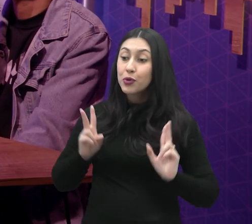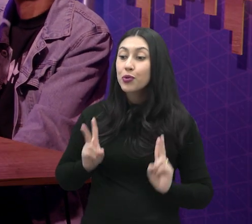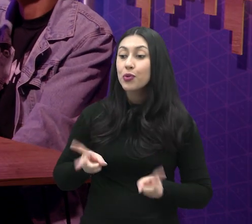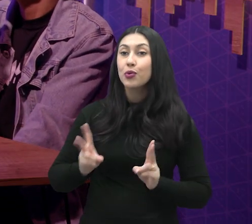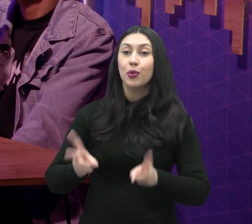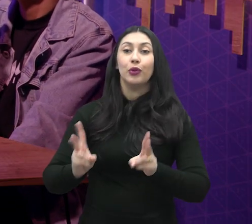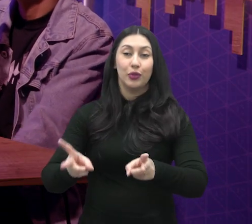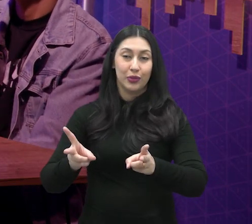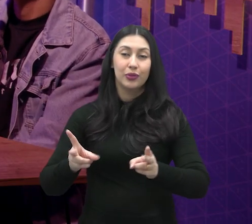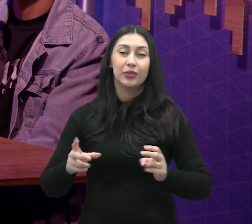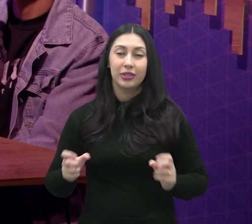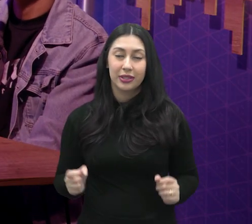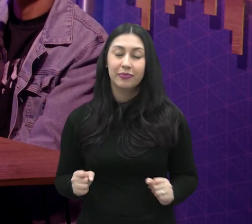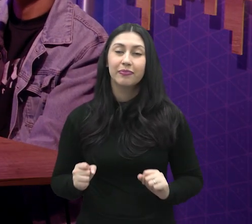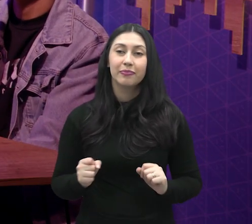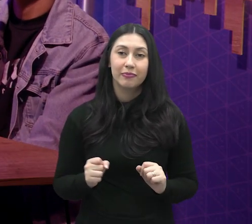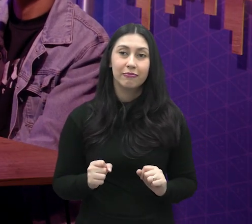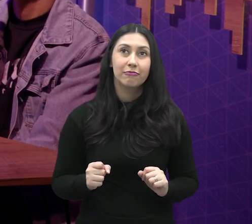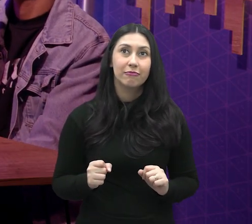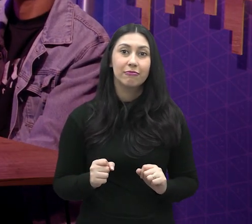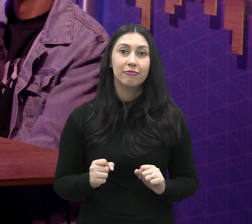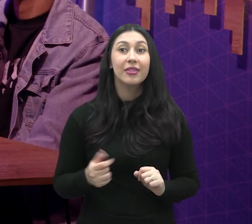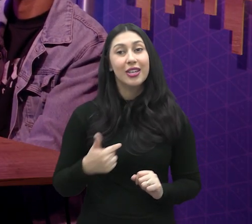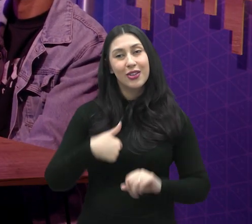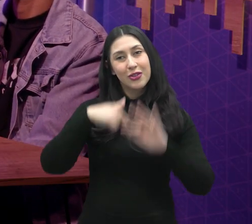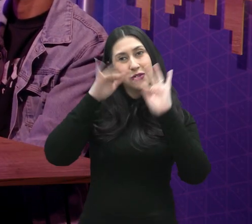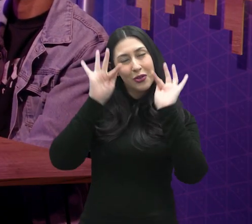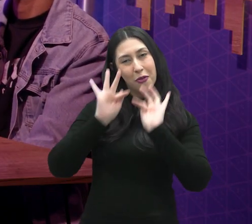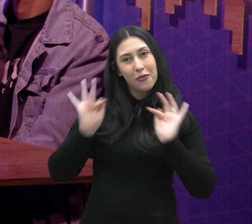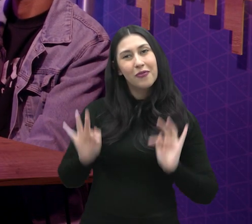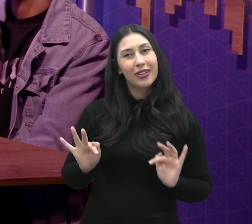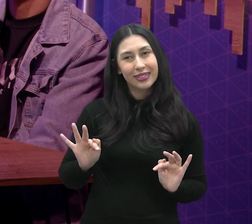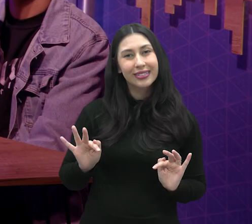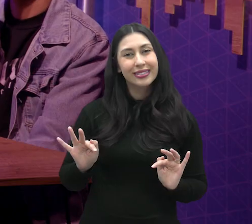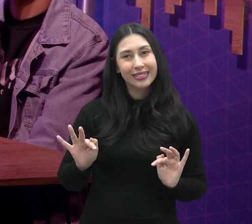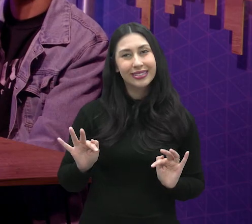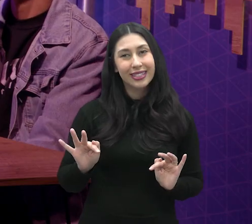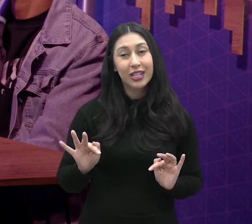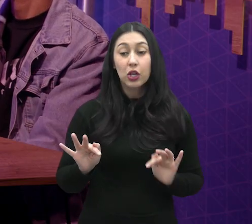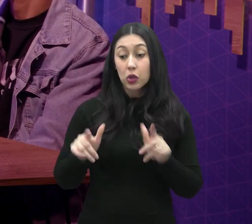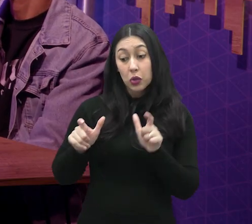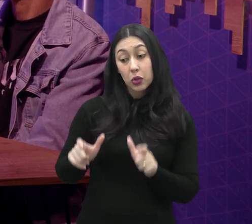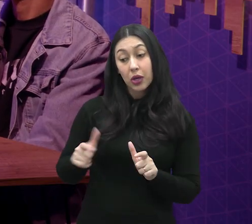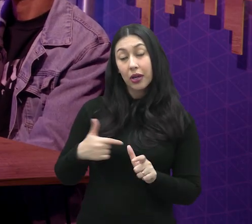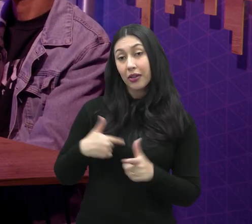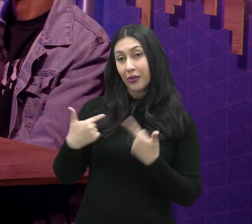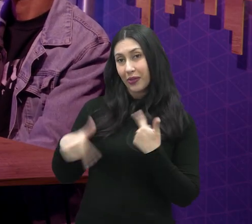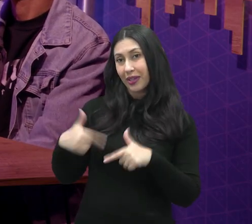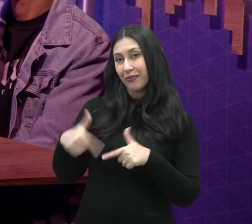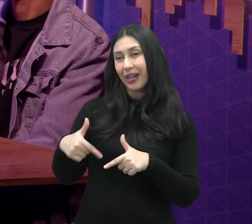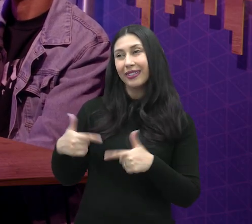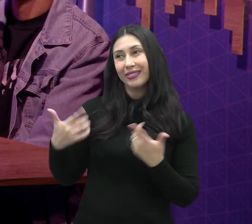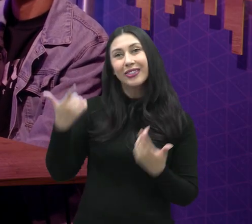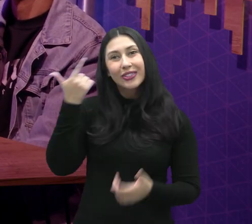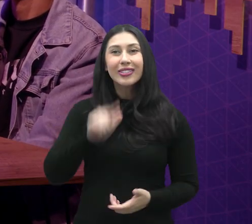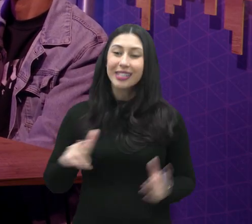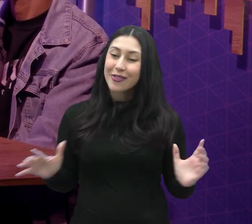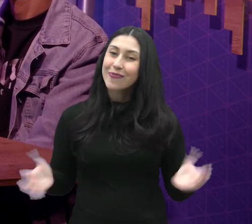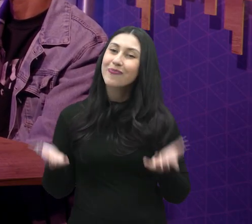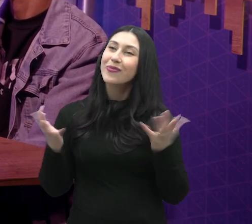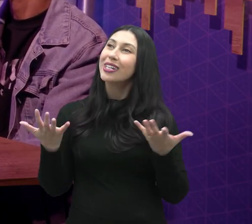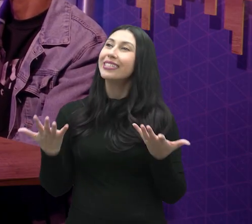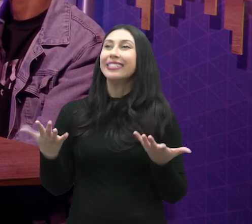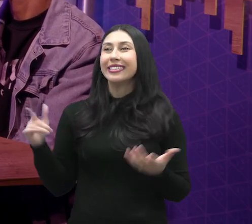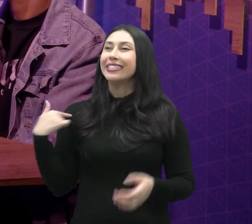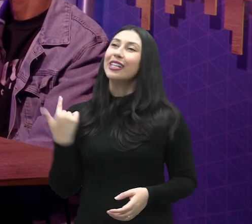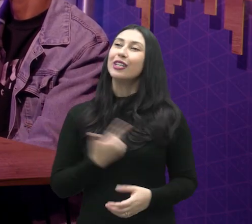cada vez mais. Eu fico muito feliz do local que eu trabalho poder proporcionar essas coisas. Parece que a gente está